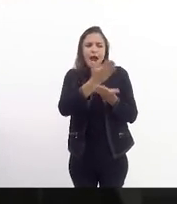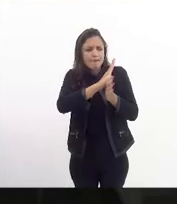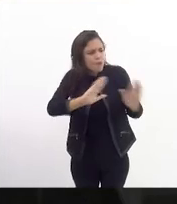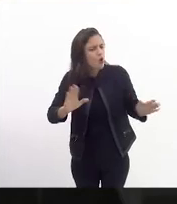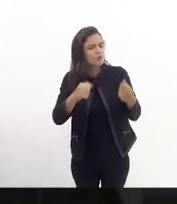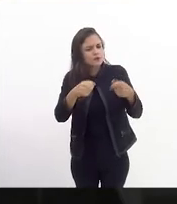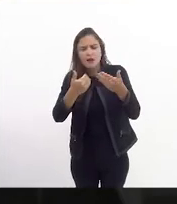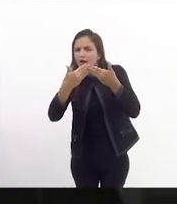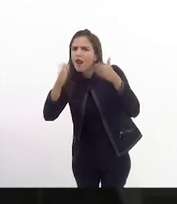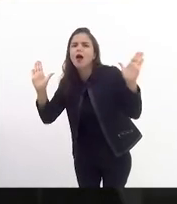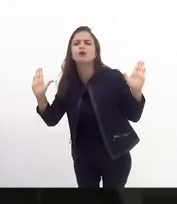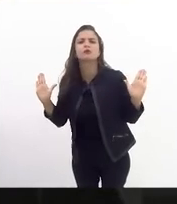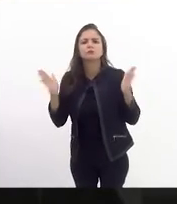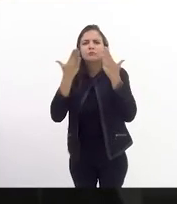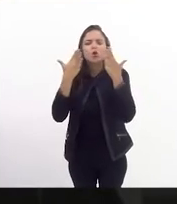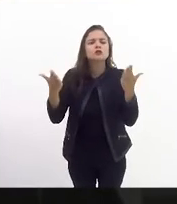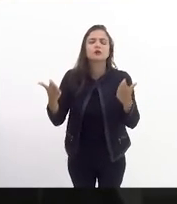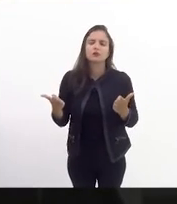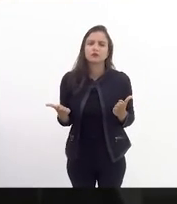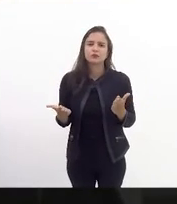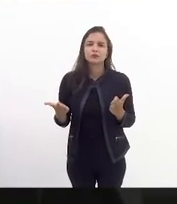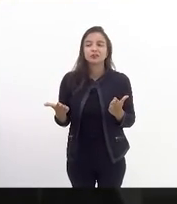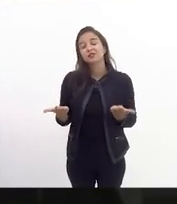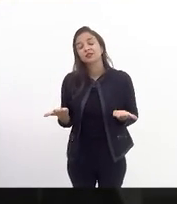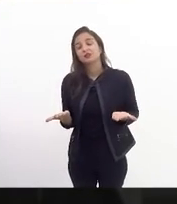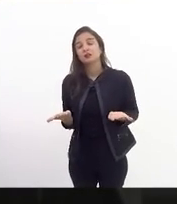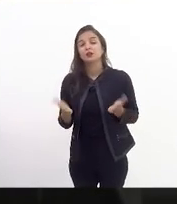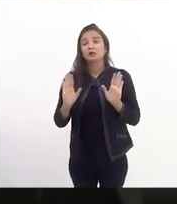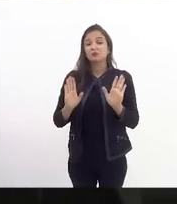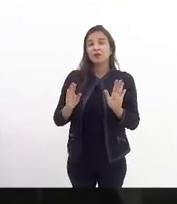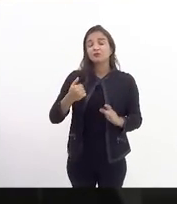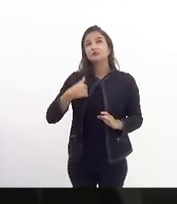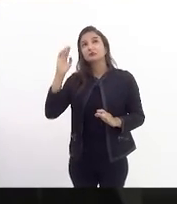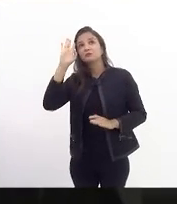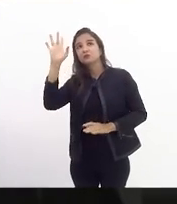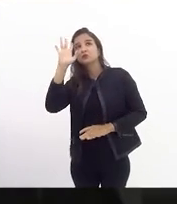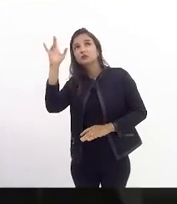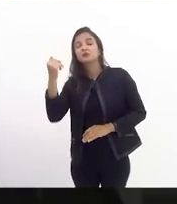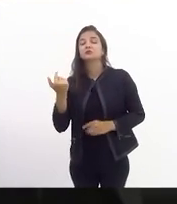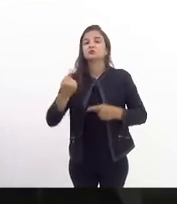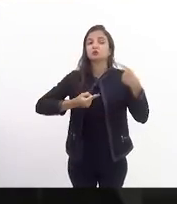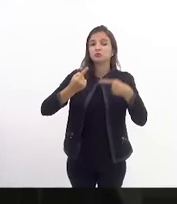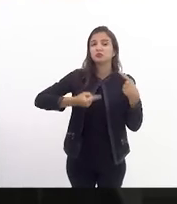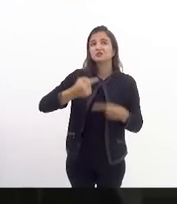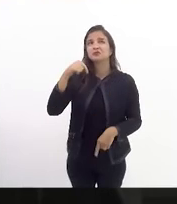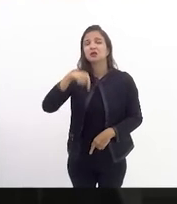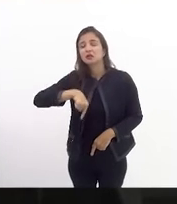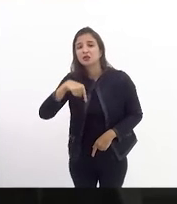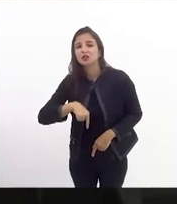sol. Mas como é que eu posso estar imaginando e discutindo nos tempos atuais